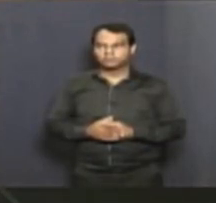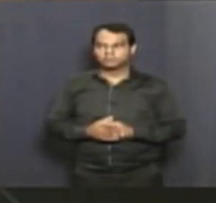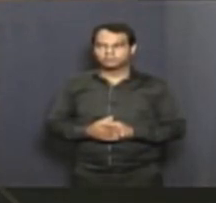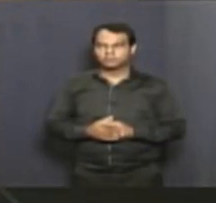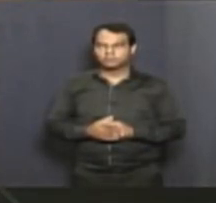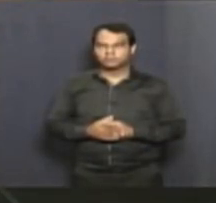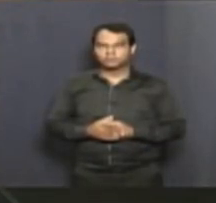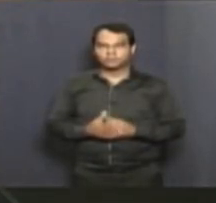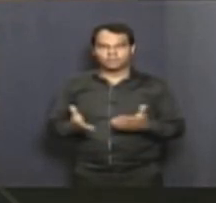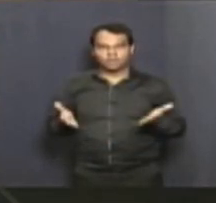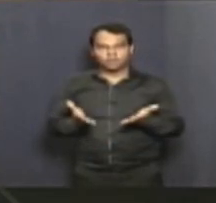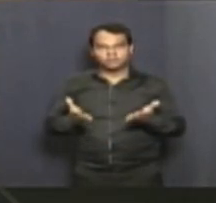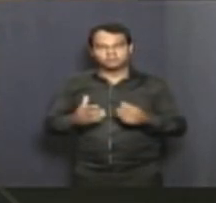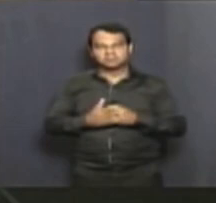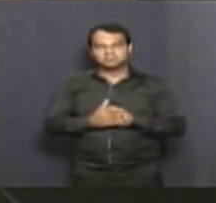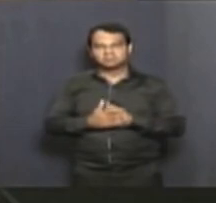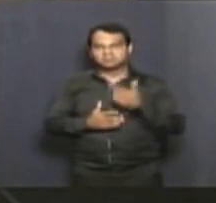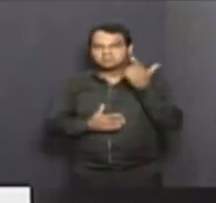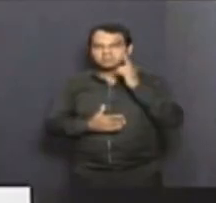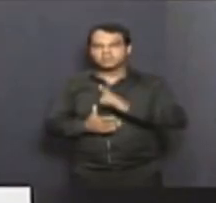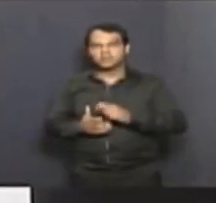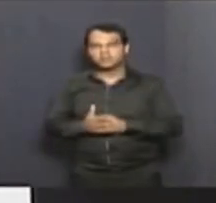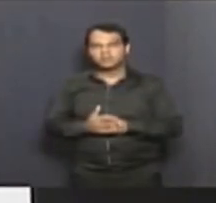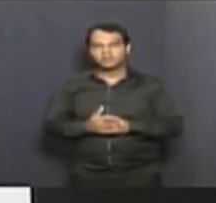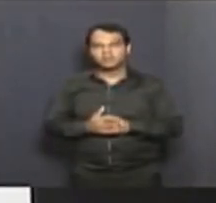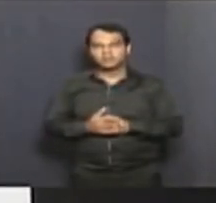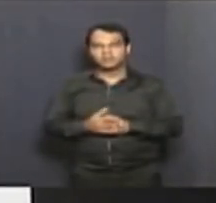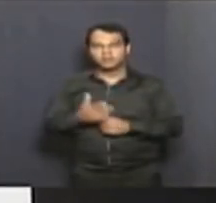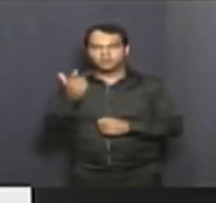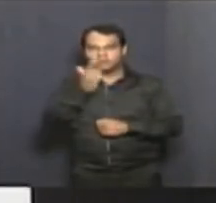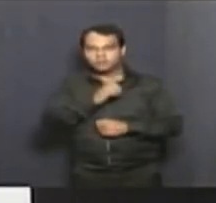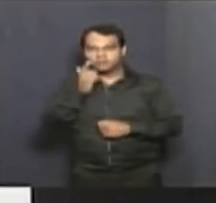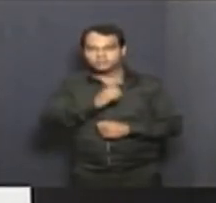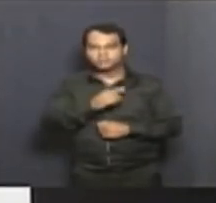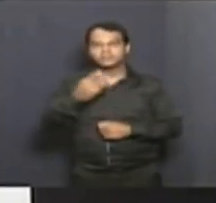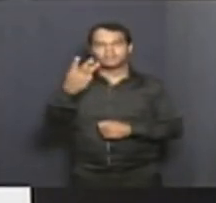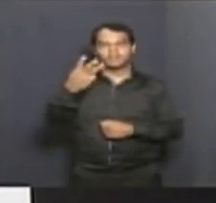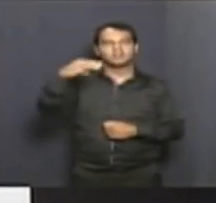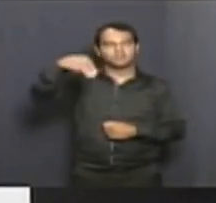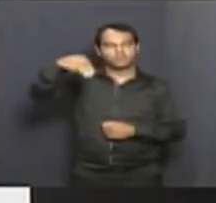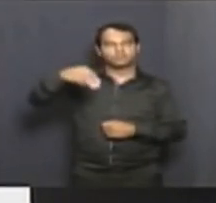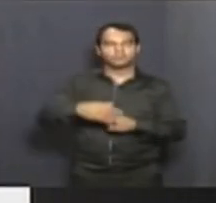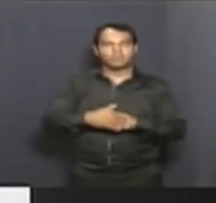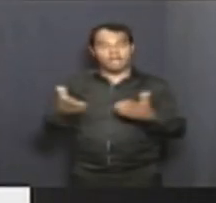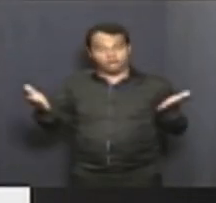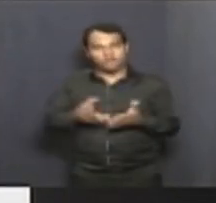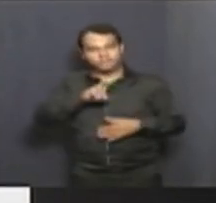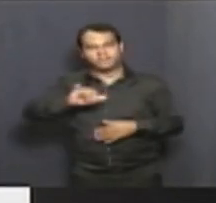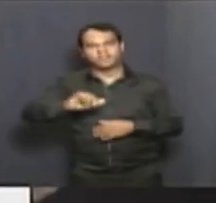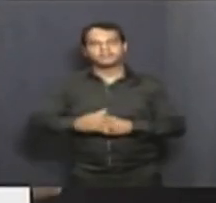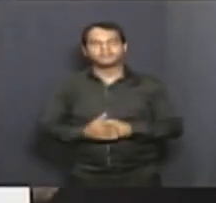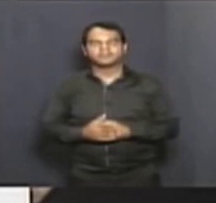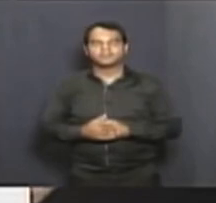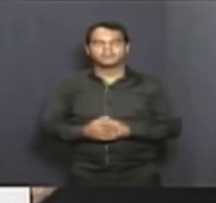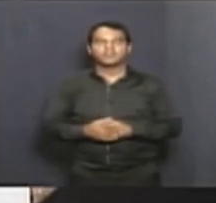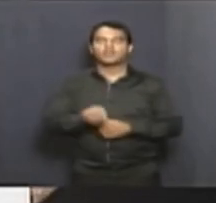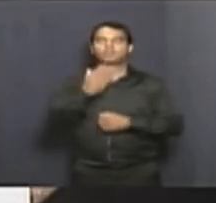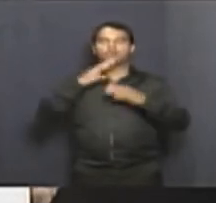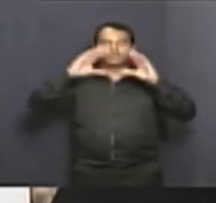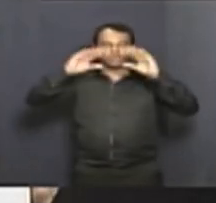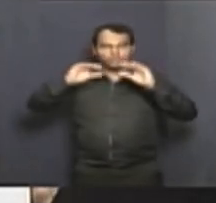agora sim agora é a hora aos três minutos agora vai boa